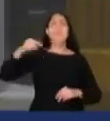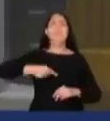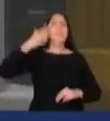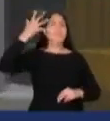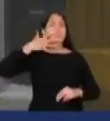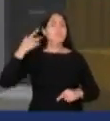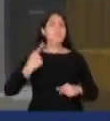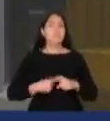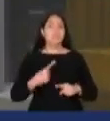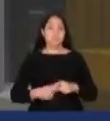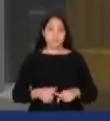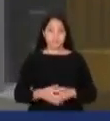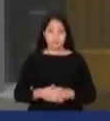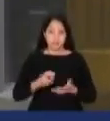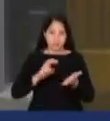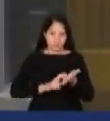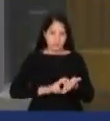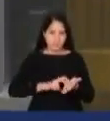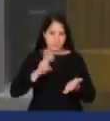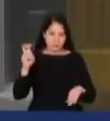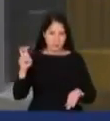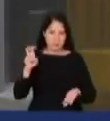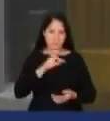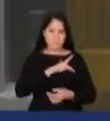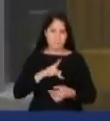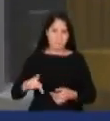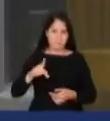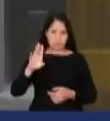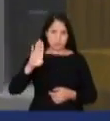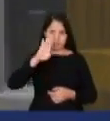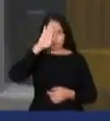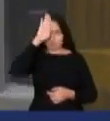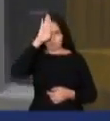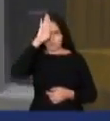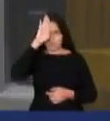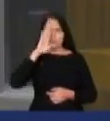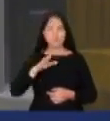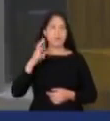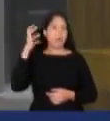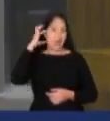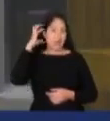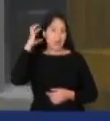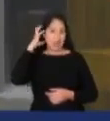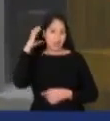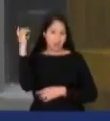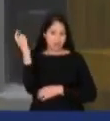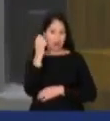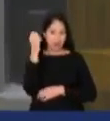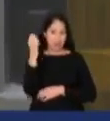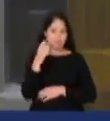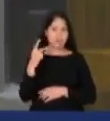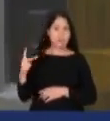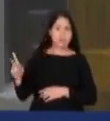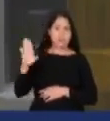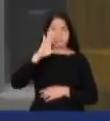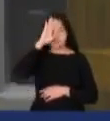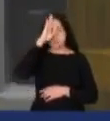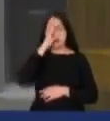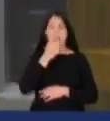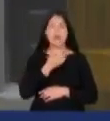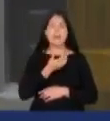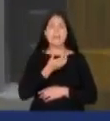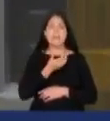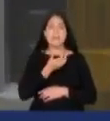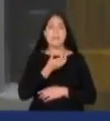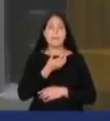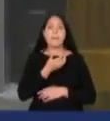uma entrevista numa rádio gaúcha e estava profundamente, ao que parece, assustado. Vocês